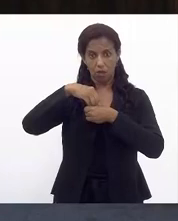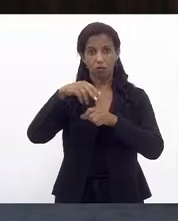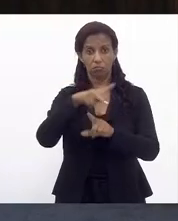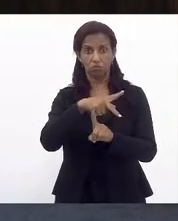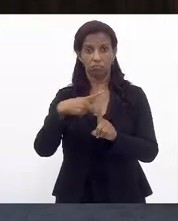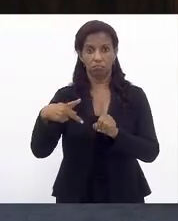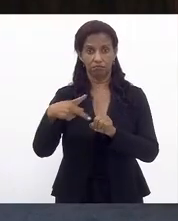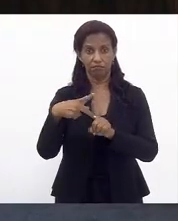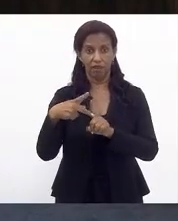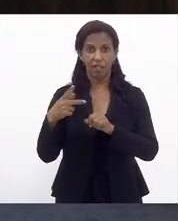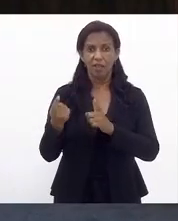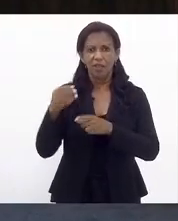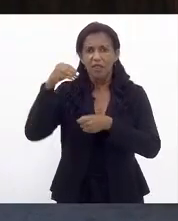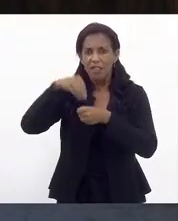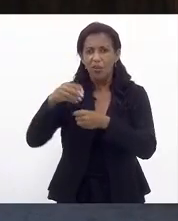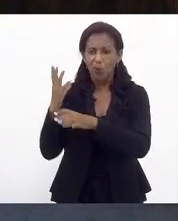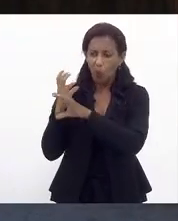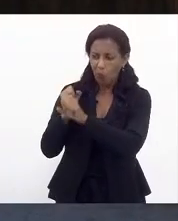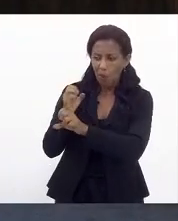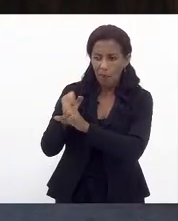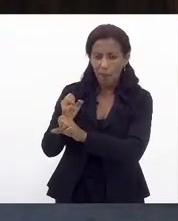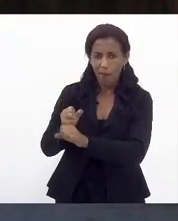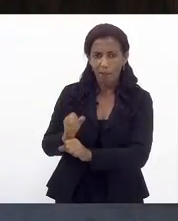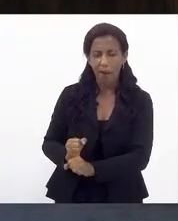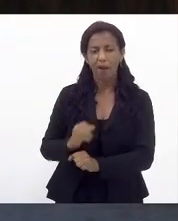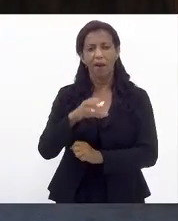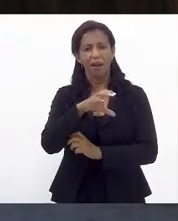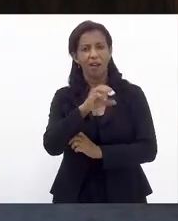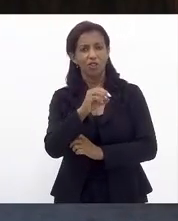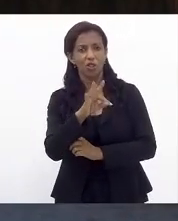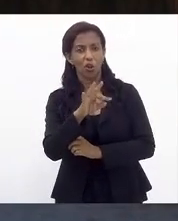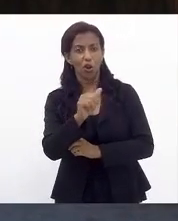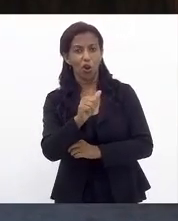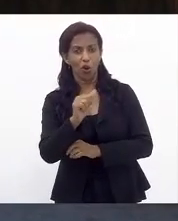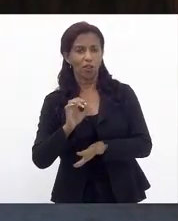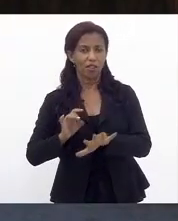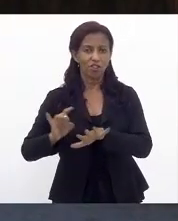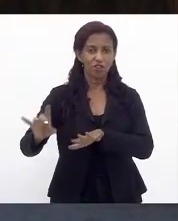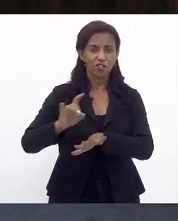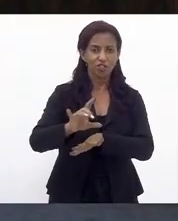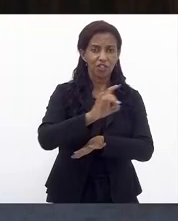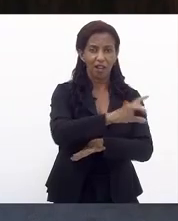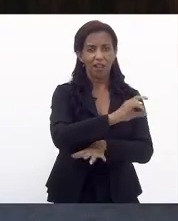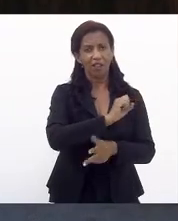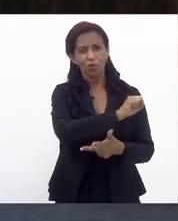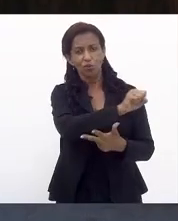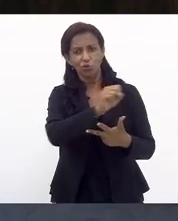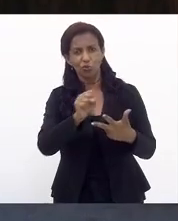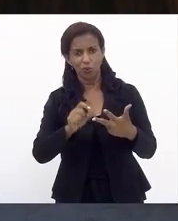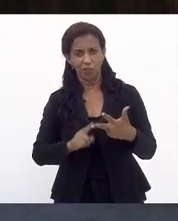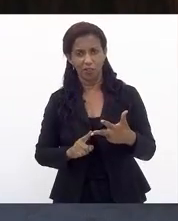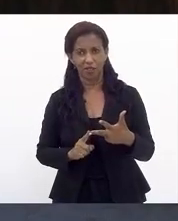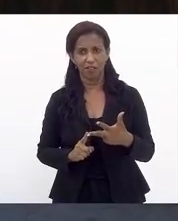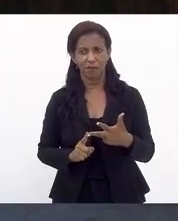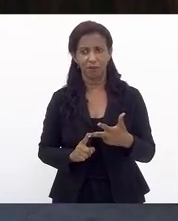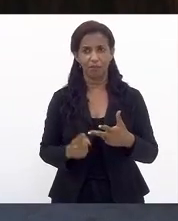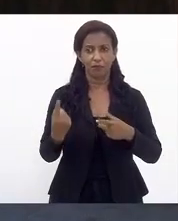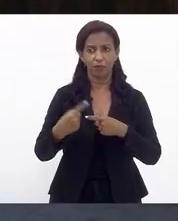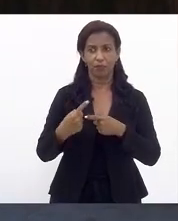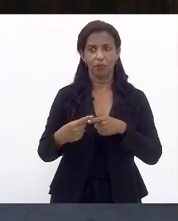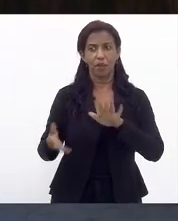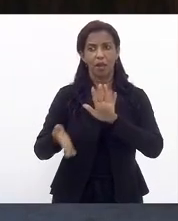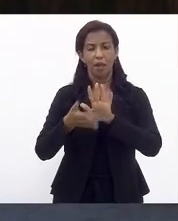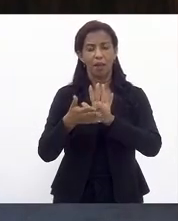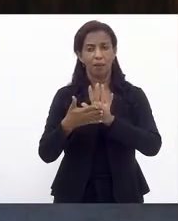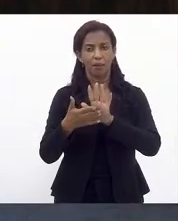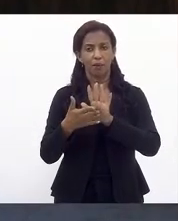da contabilização As quartas partes de cada um dos poderes O que é a